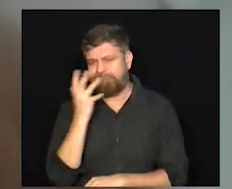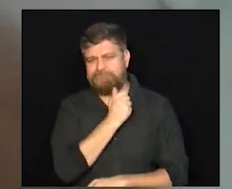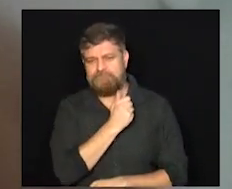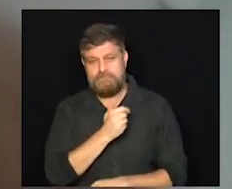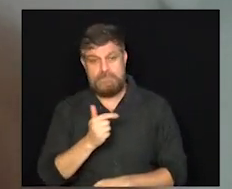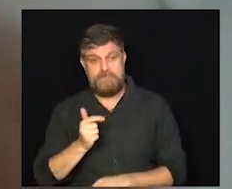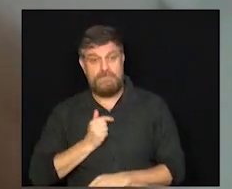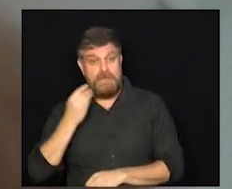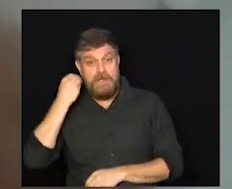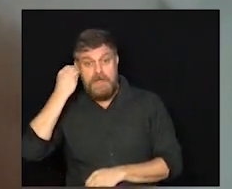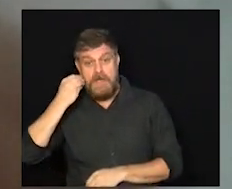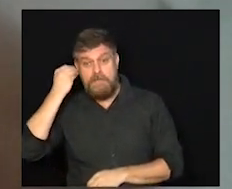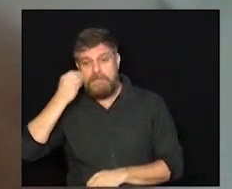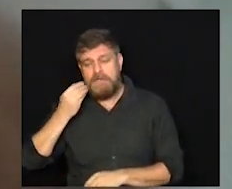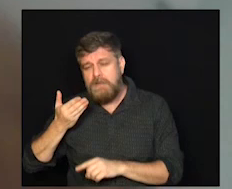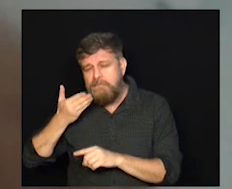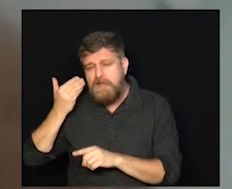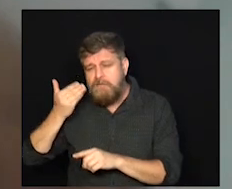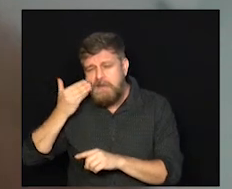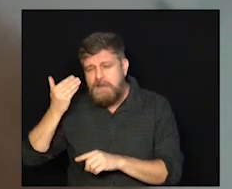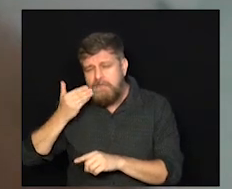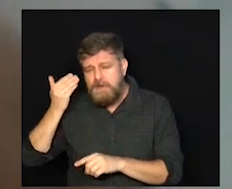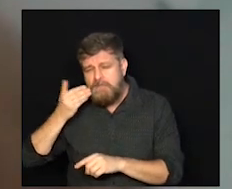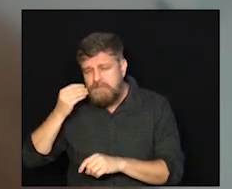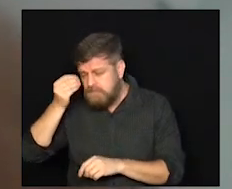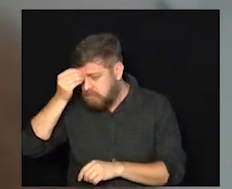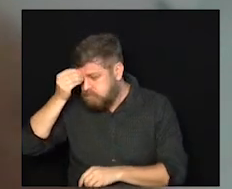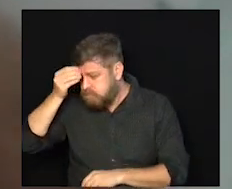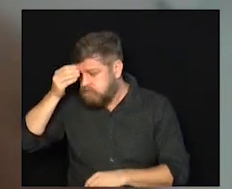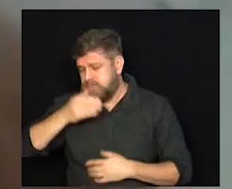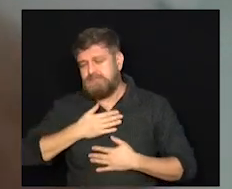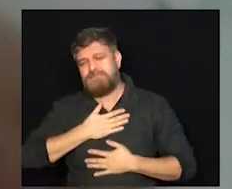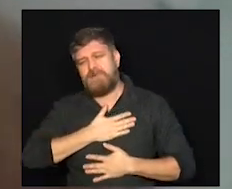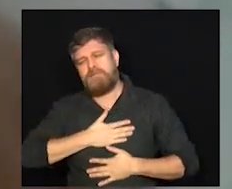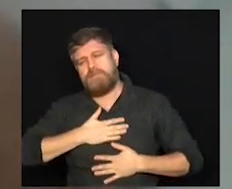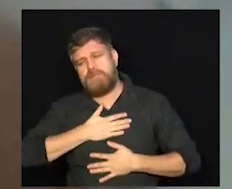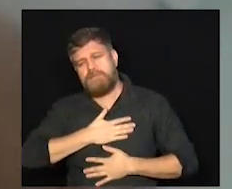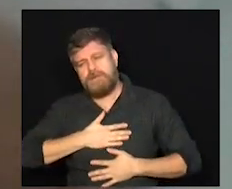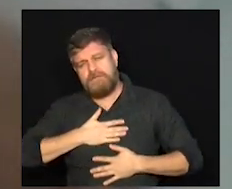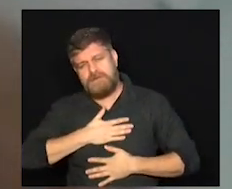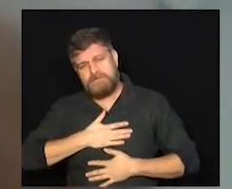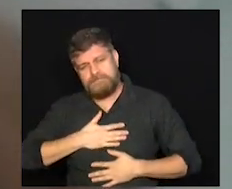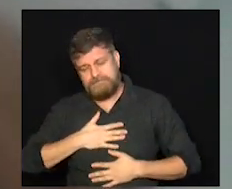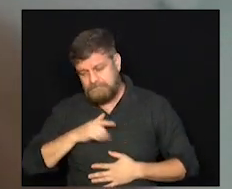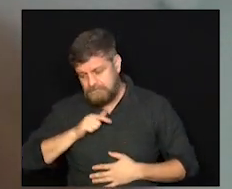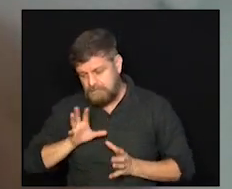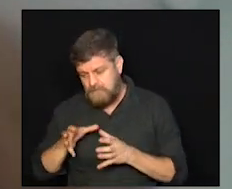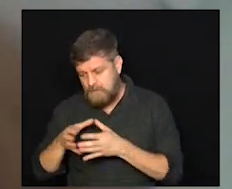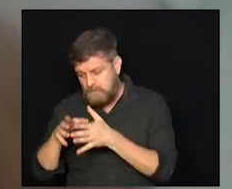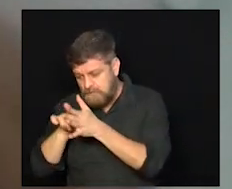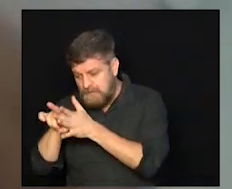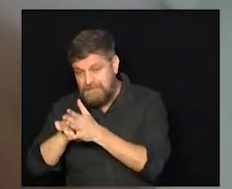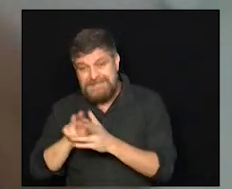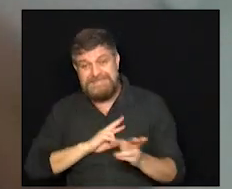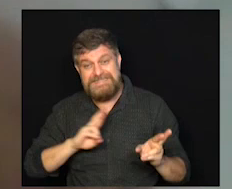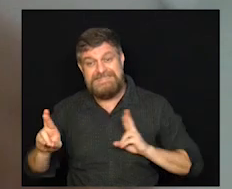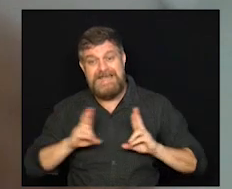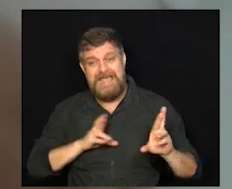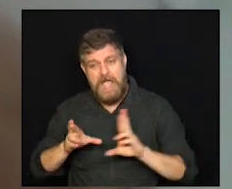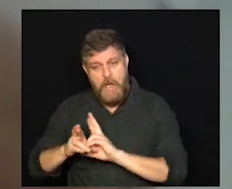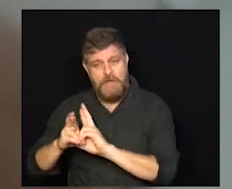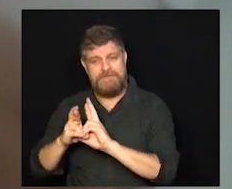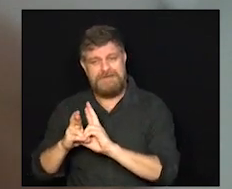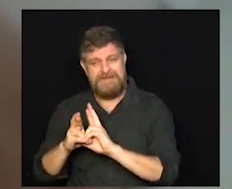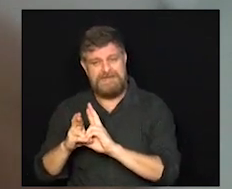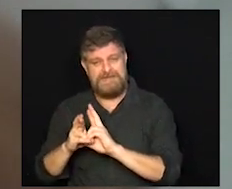muitas experiências agradáveis, promissoras nesse grupo de pesquisa ecumênica. Confesso que eu acho que é até melhor